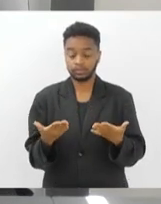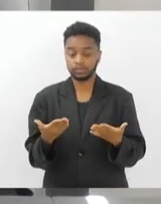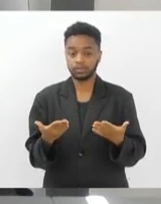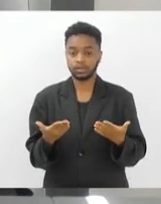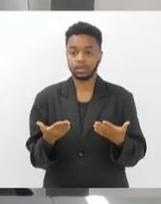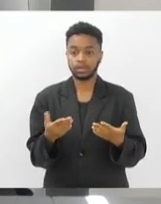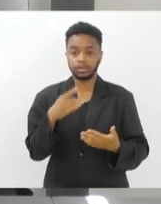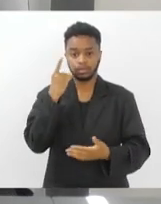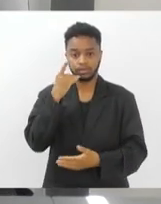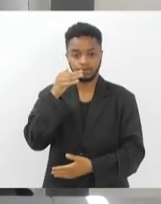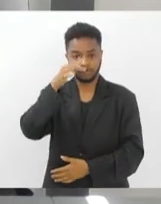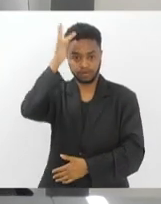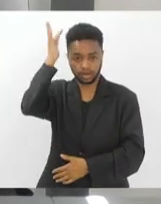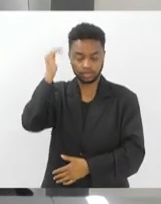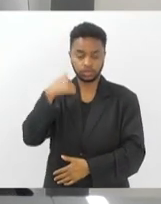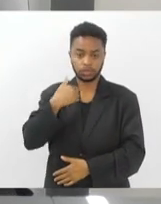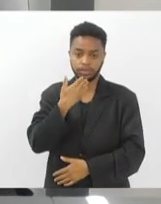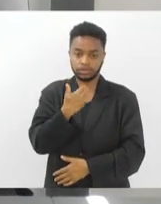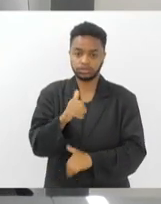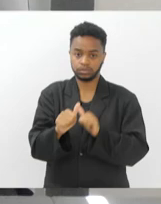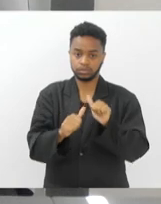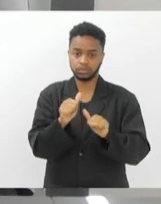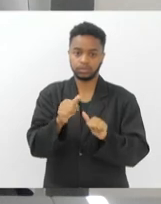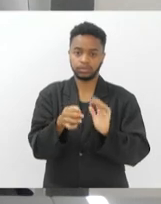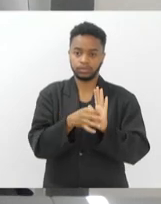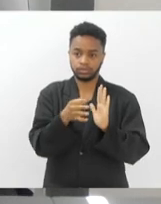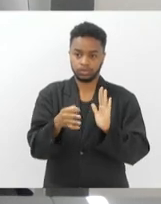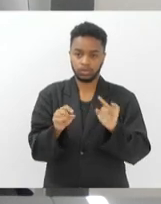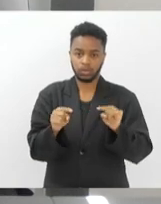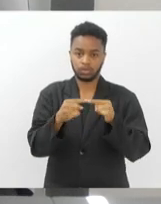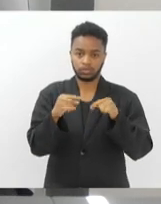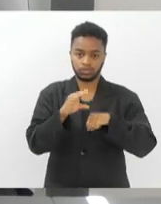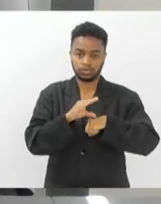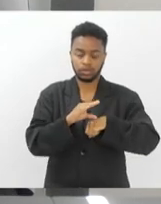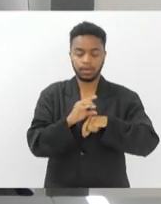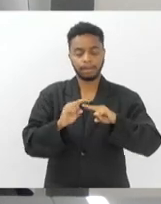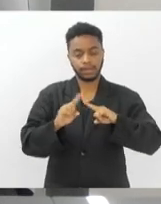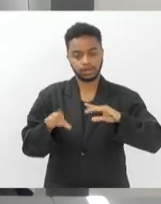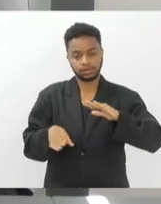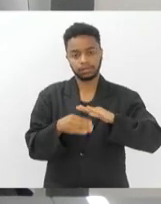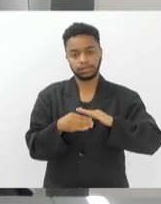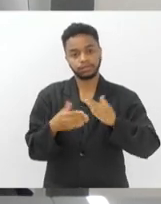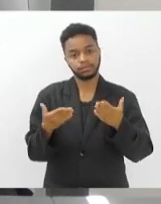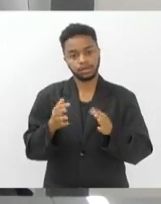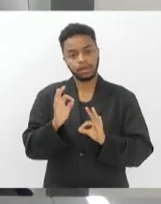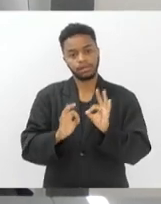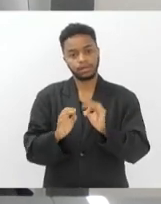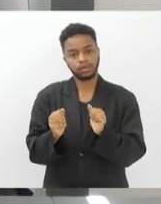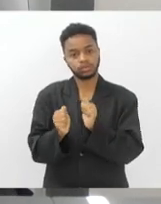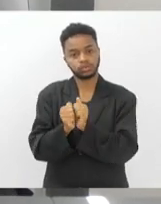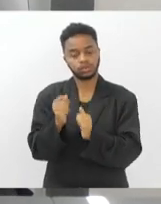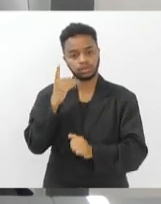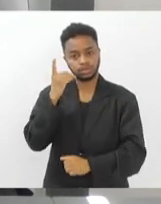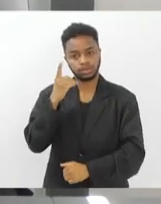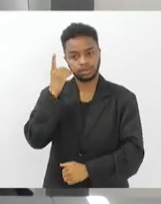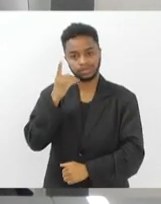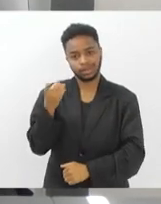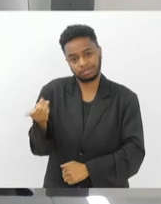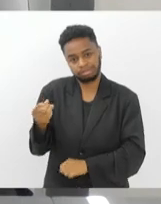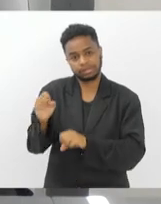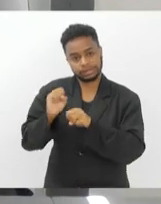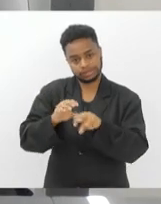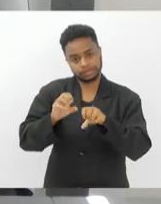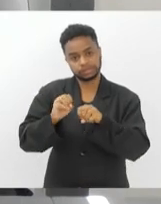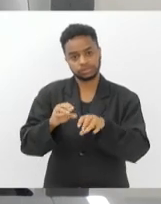Então, deputado Fred, pedir a Vossa Excelência que altere o parecer pela constitucionalidade com emendas. E aí preparar as emendas com a aula aí do deputado